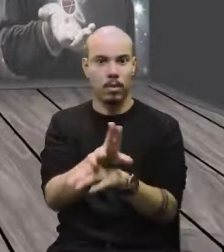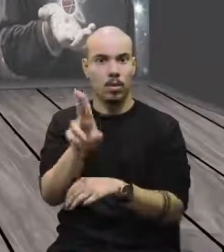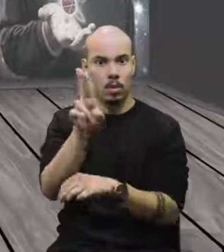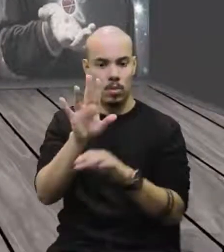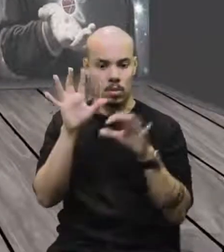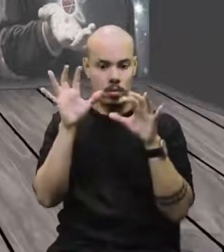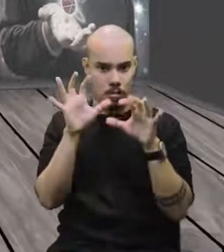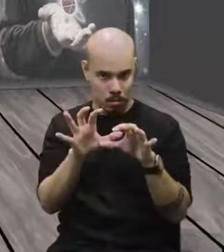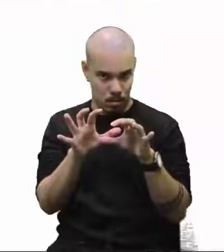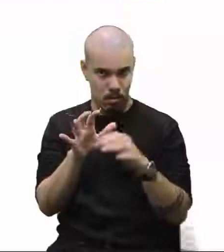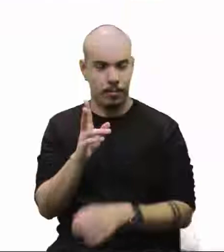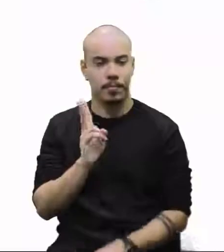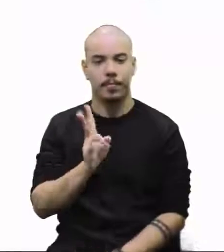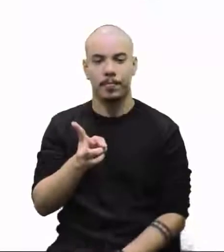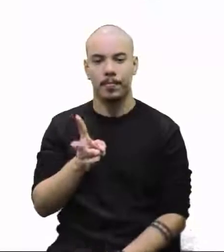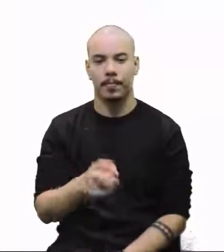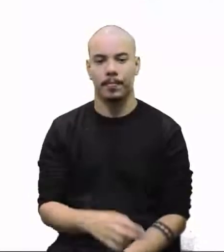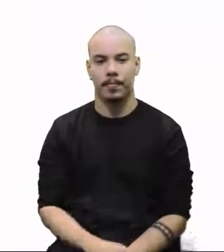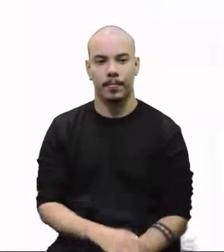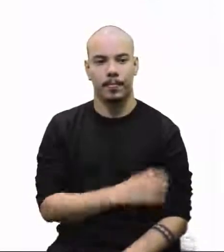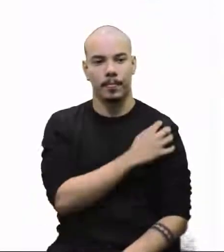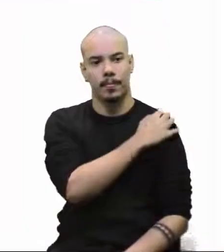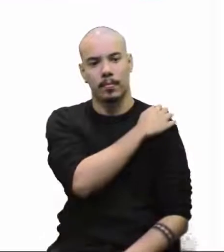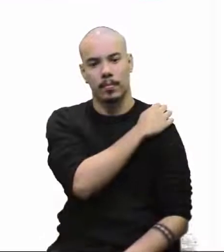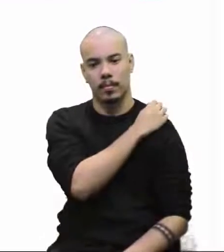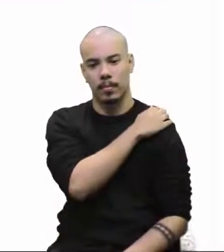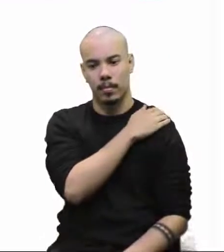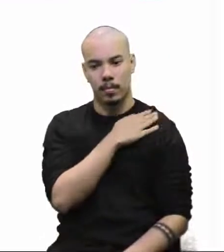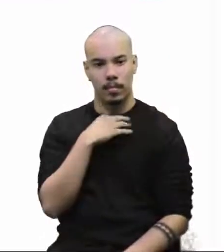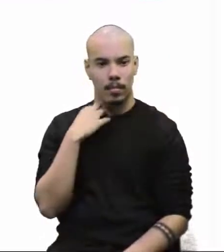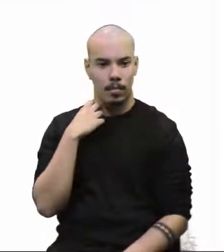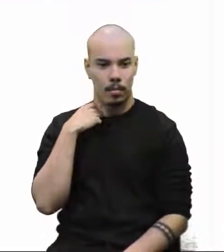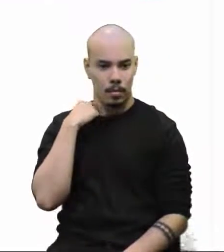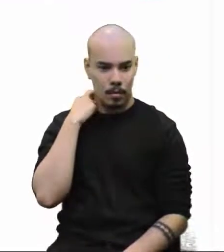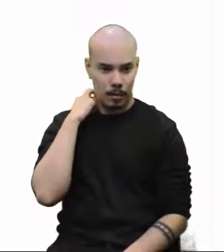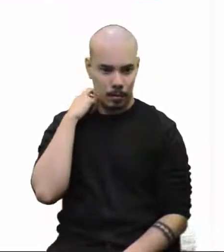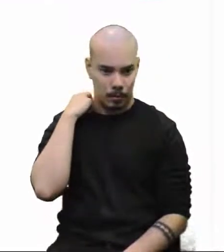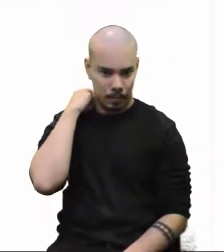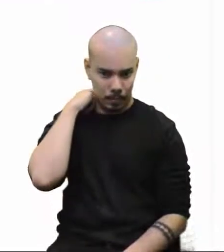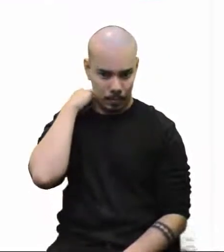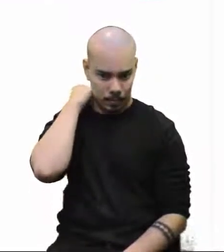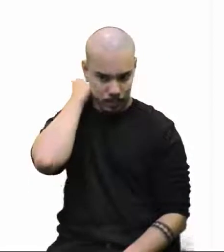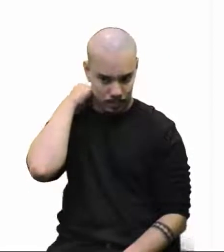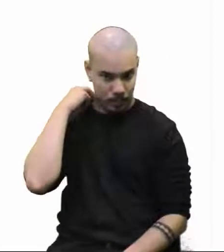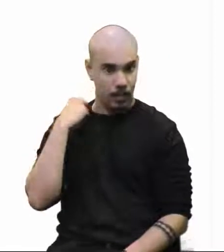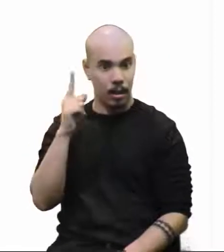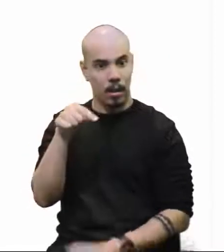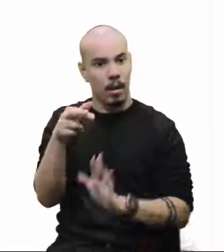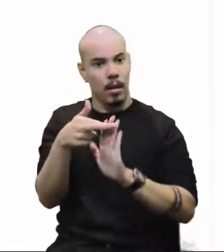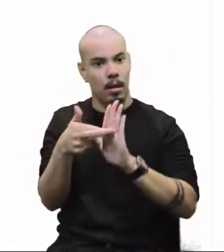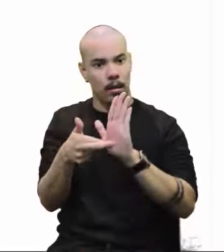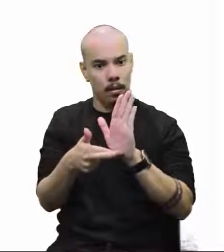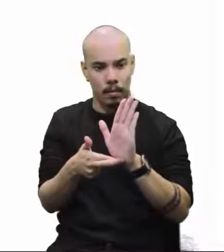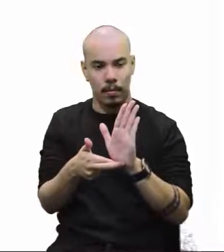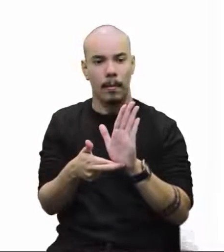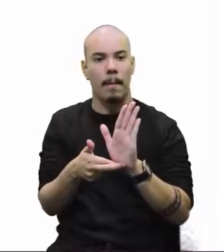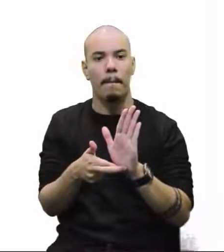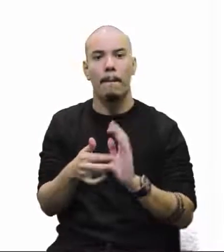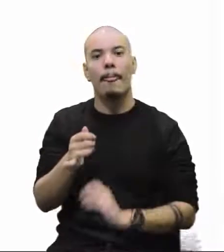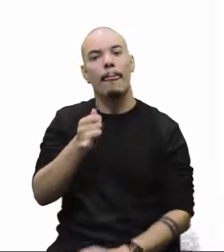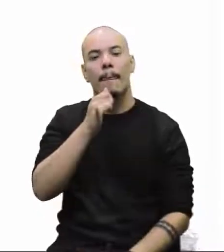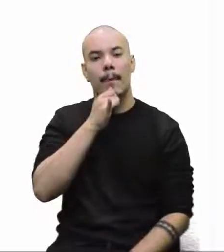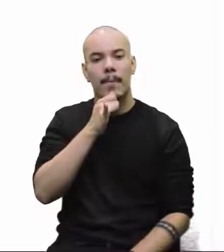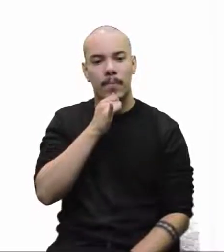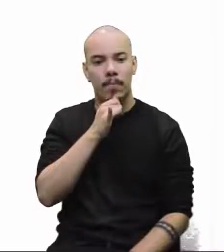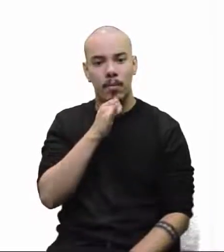aí. Vamos lá, continuando? Então aí, a regra da mãozada, do empurrão, aí é fácil. Bom, um exemplo, né?